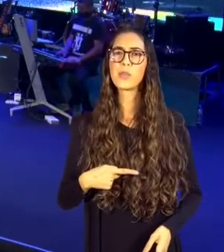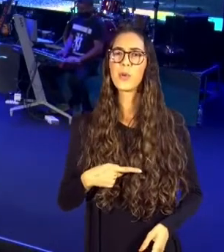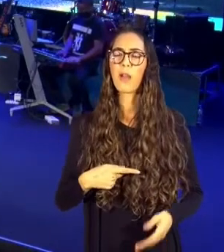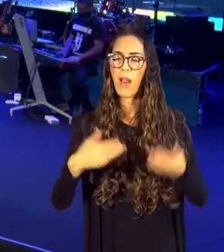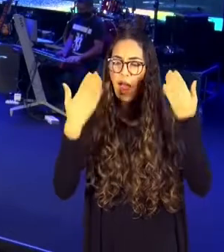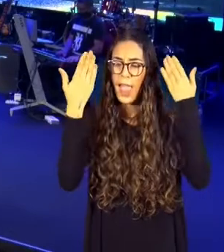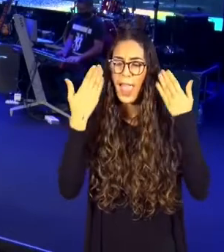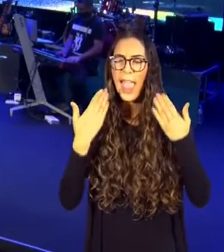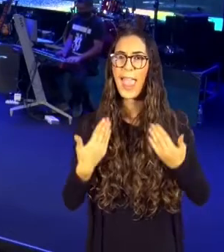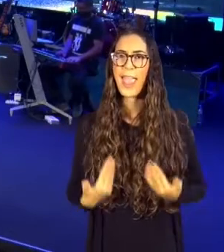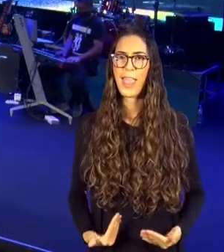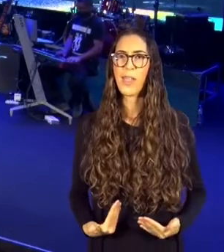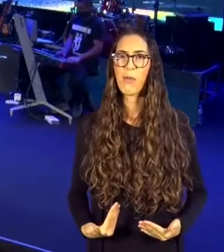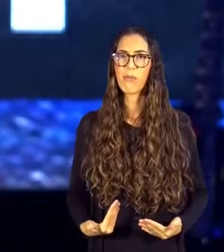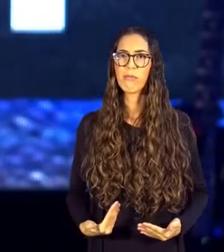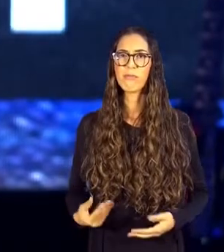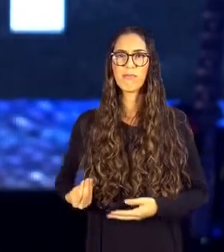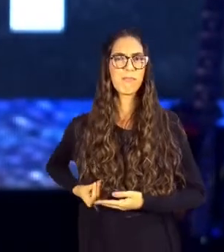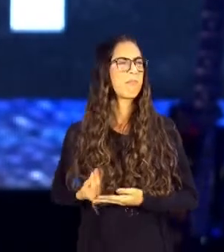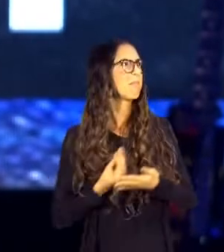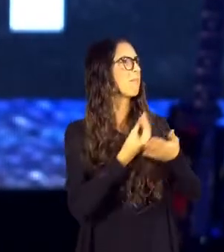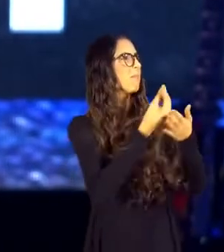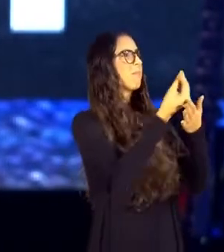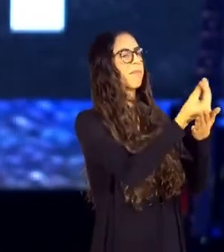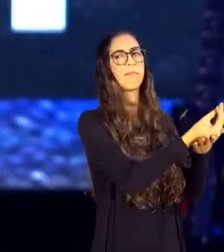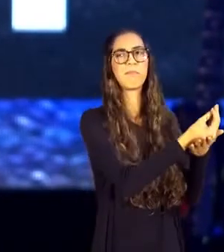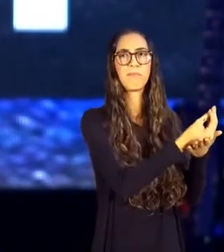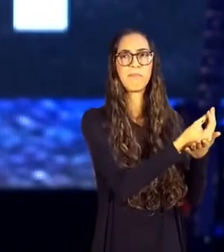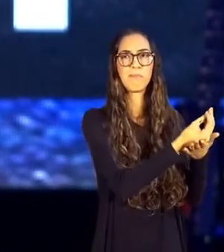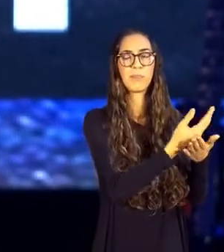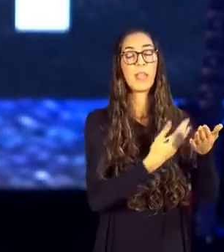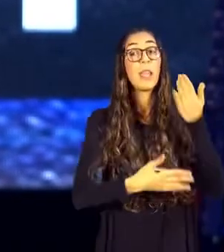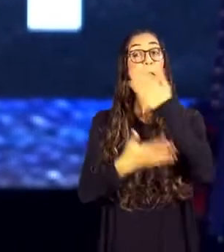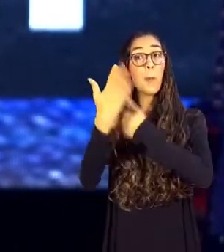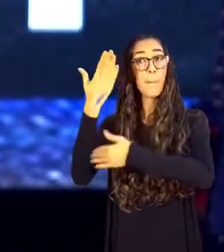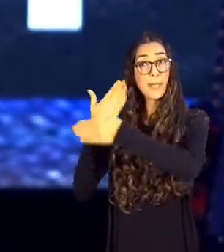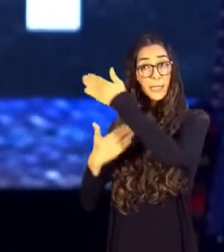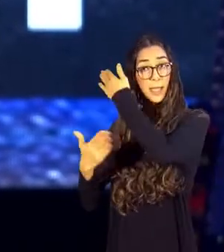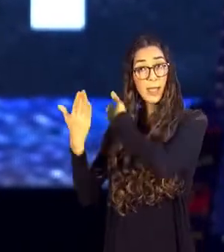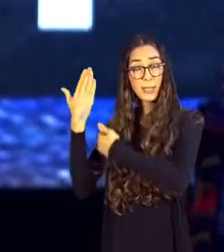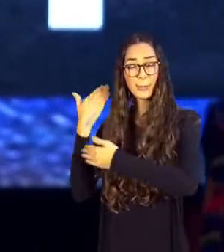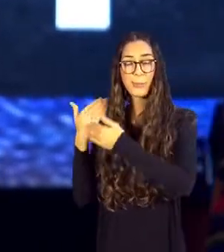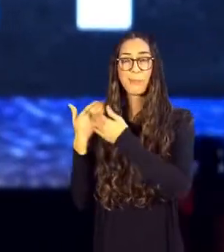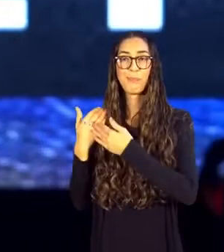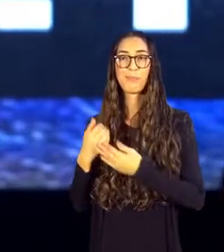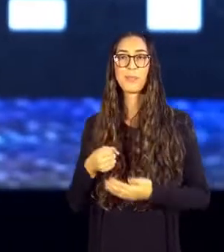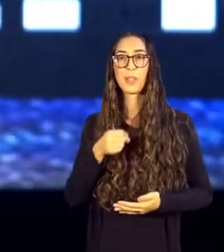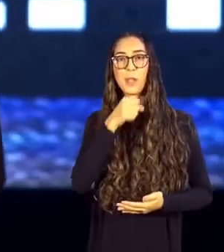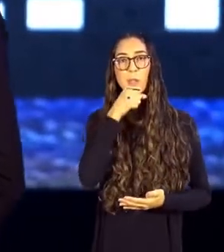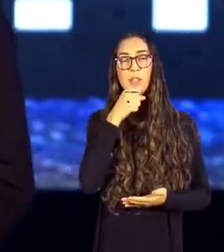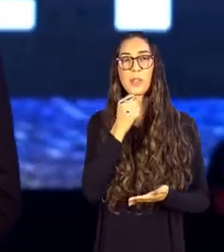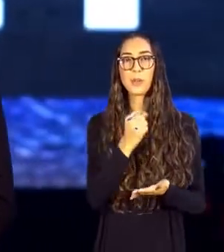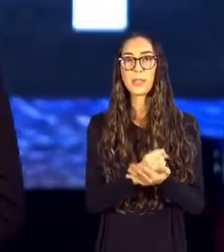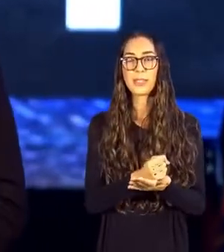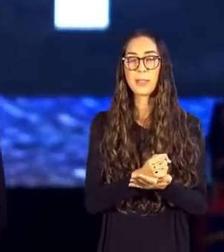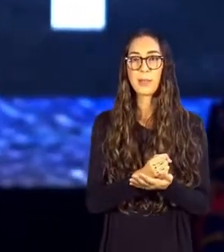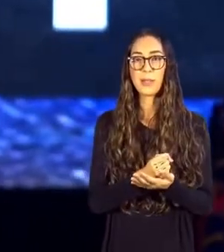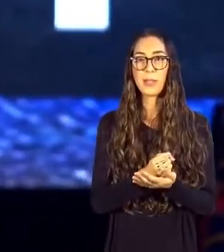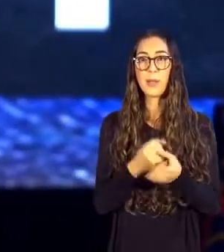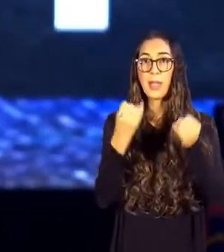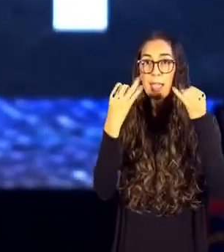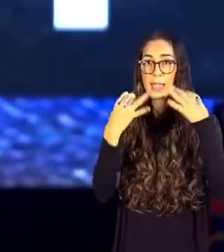Uau! No Velho Testamento existiam 2 tipos de sacrifício. Um era o sacrifício da